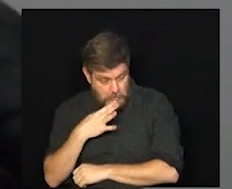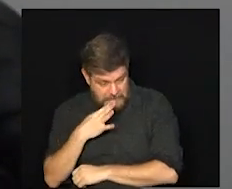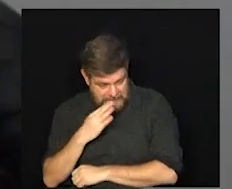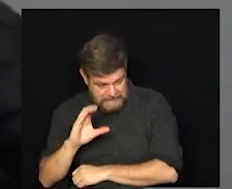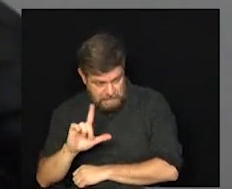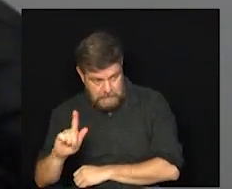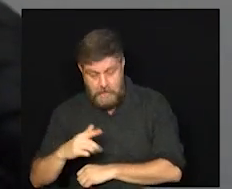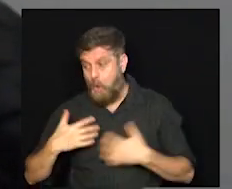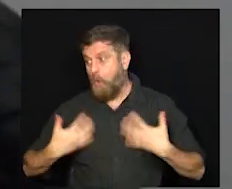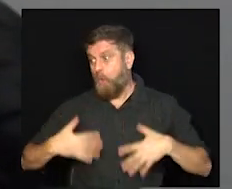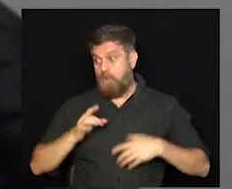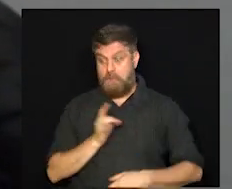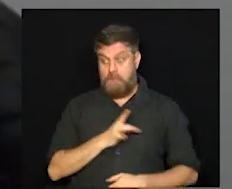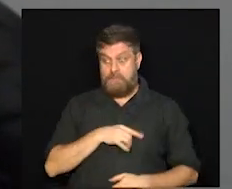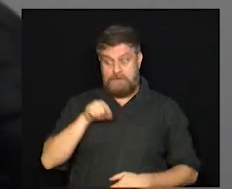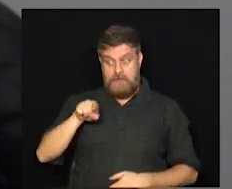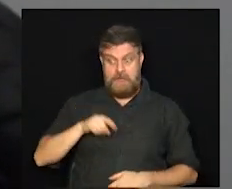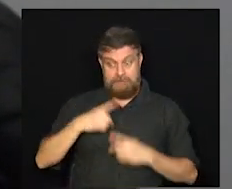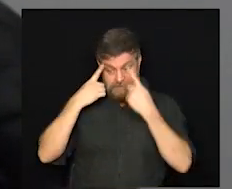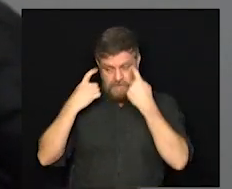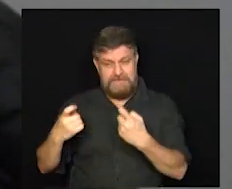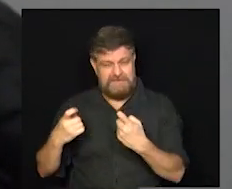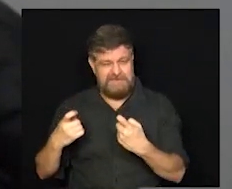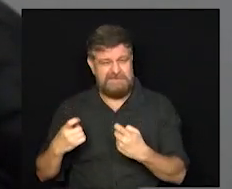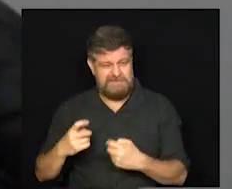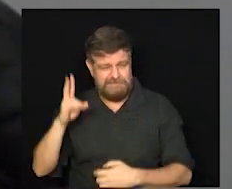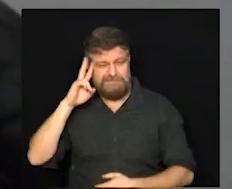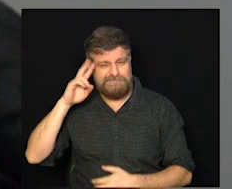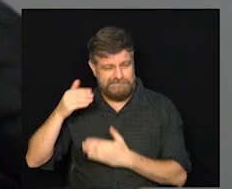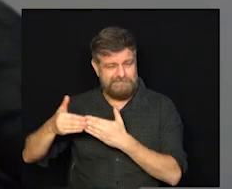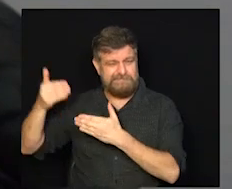fico muito feliz, muito honrado de poder